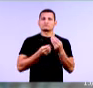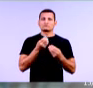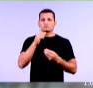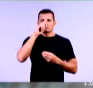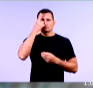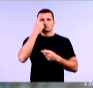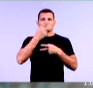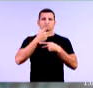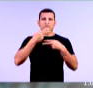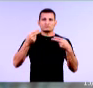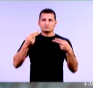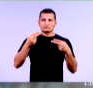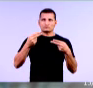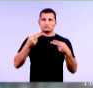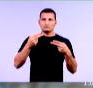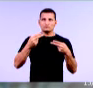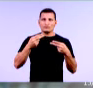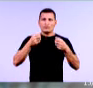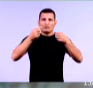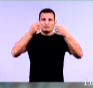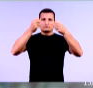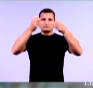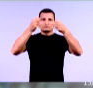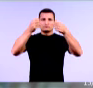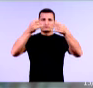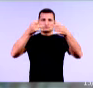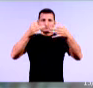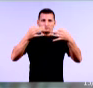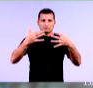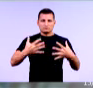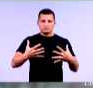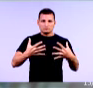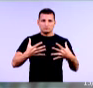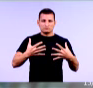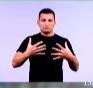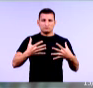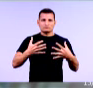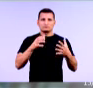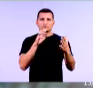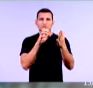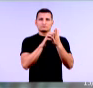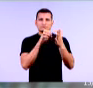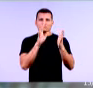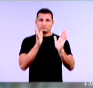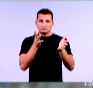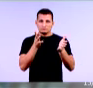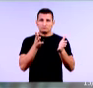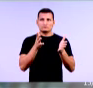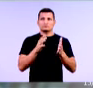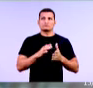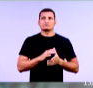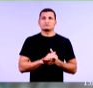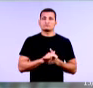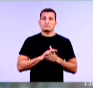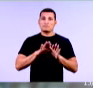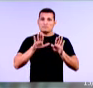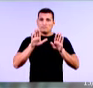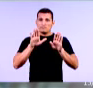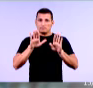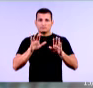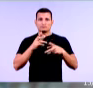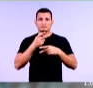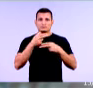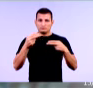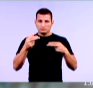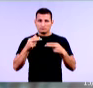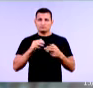isto é, a descrição de uma pré-classificação já existente. Já o objeto, real